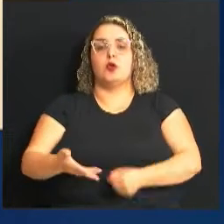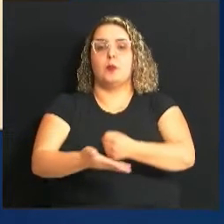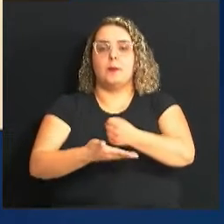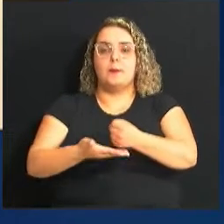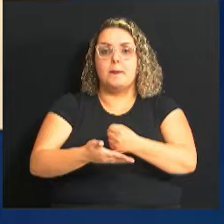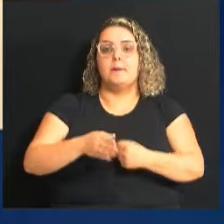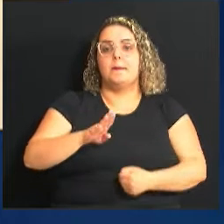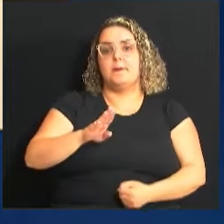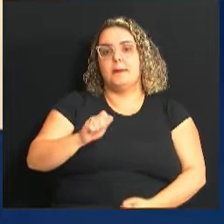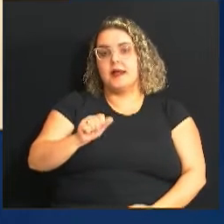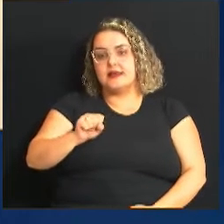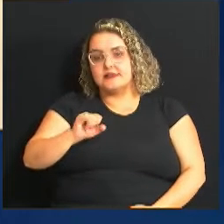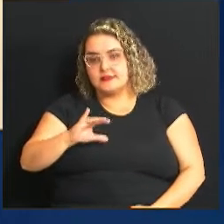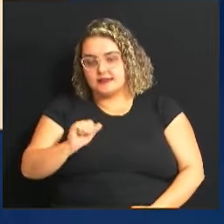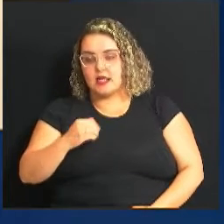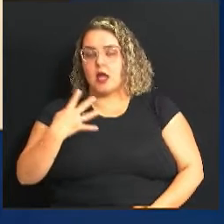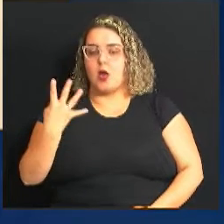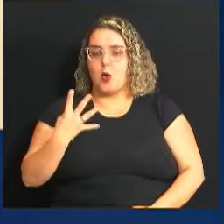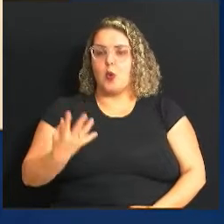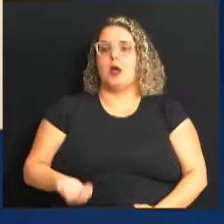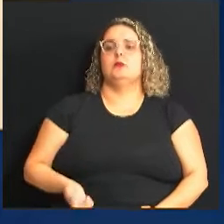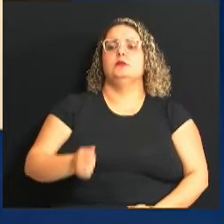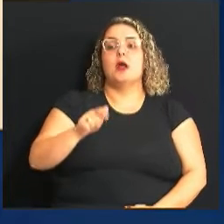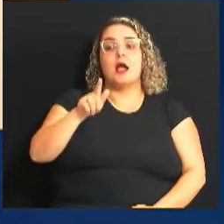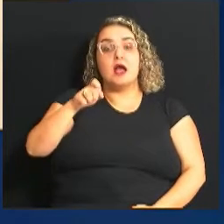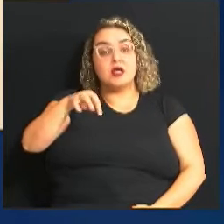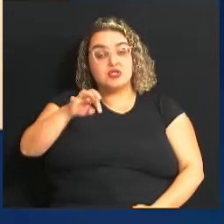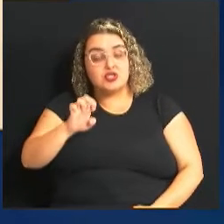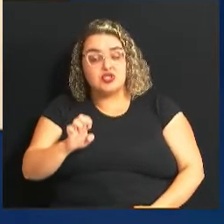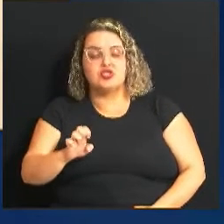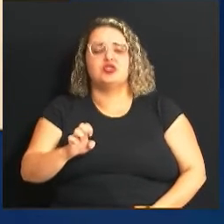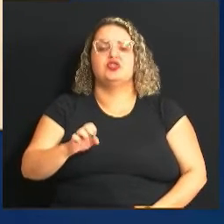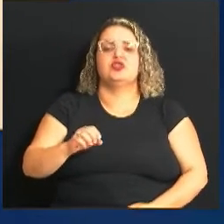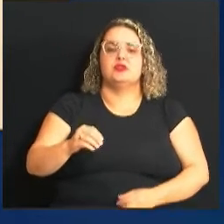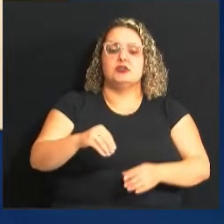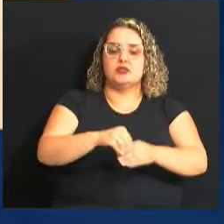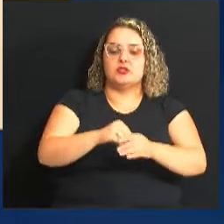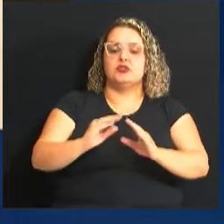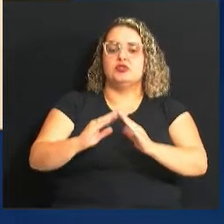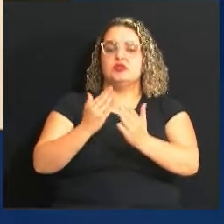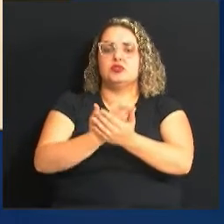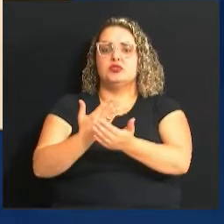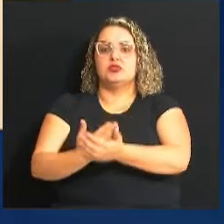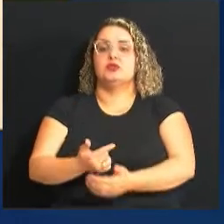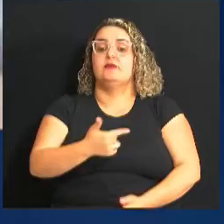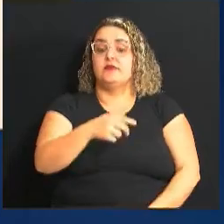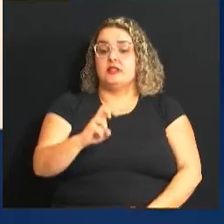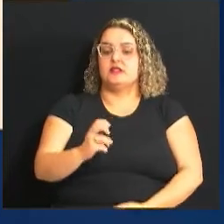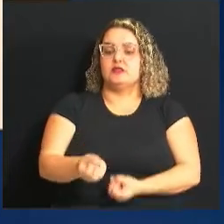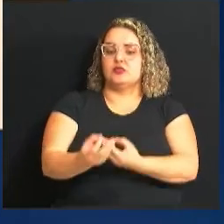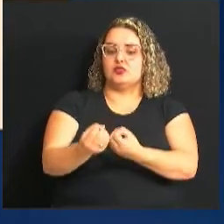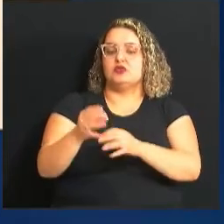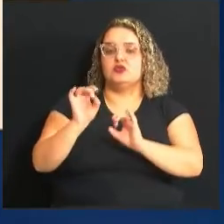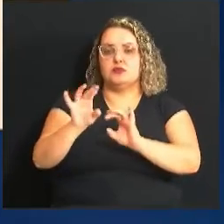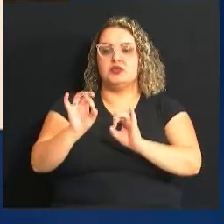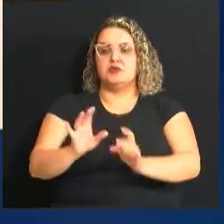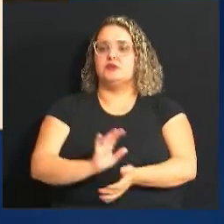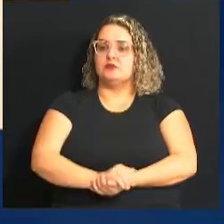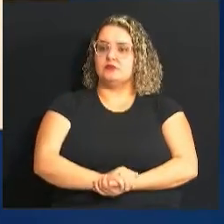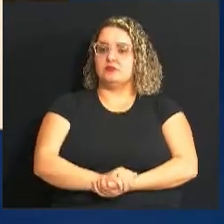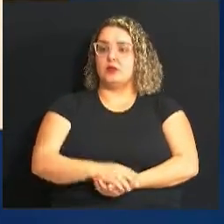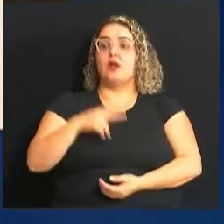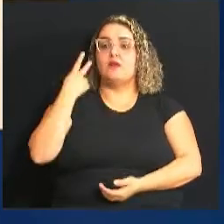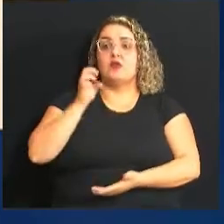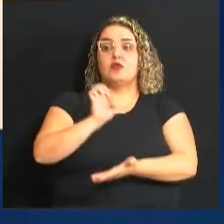4, 100 de agente de organização escolar e 25 de especialista em informação. O vereador Edson